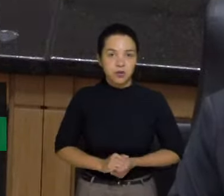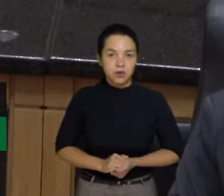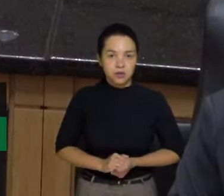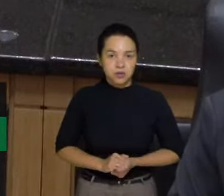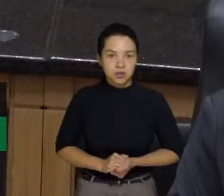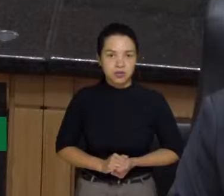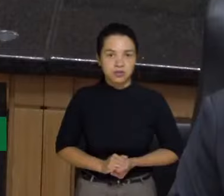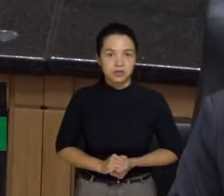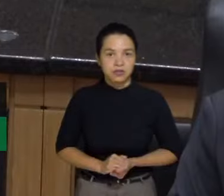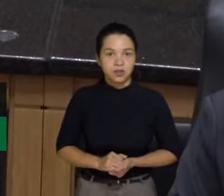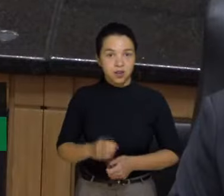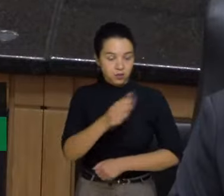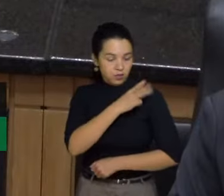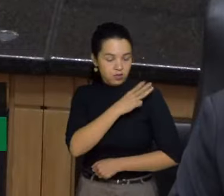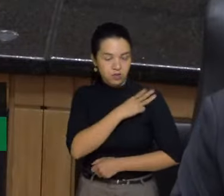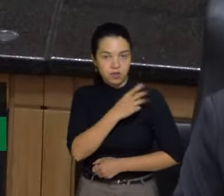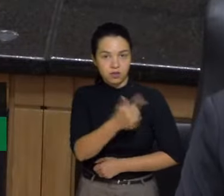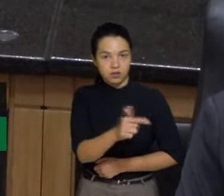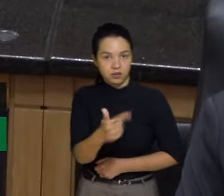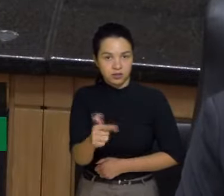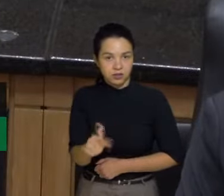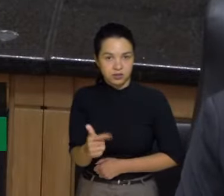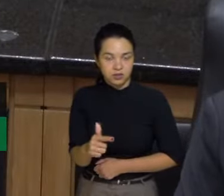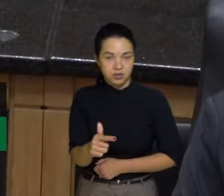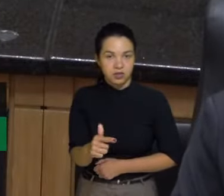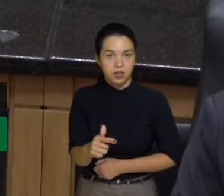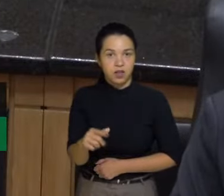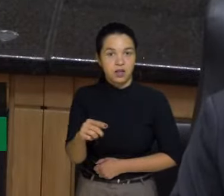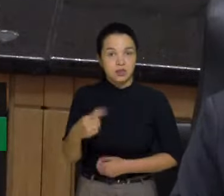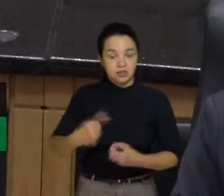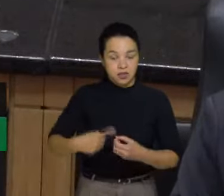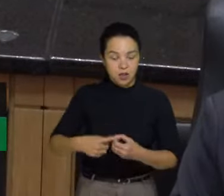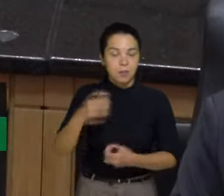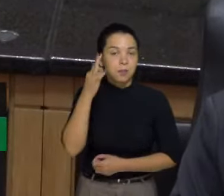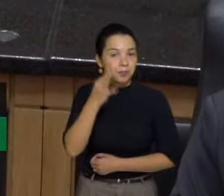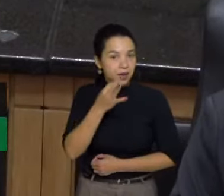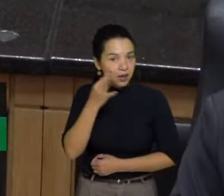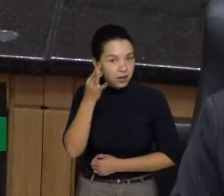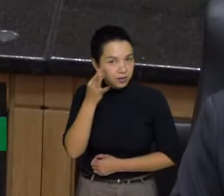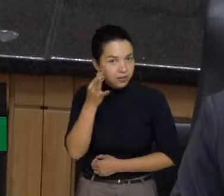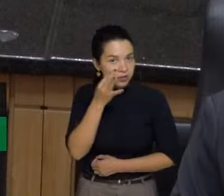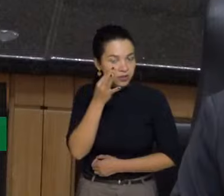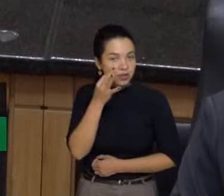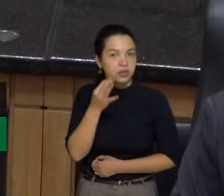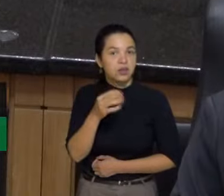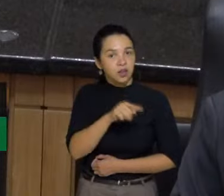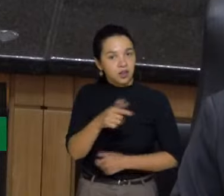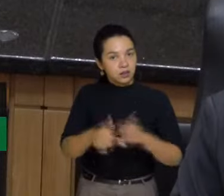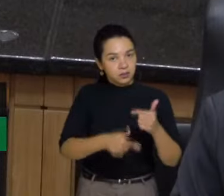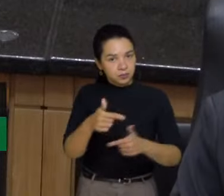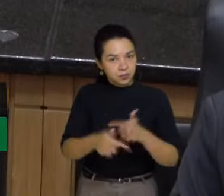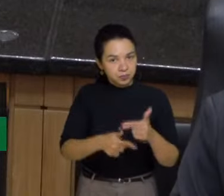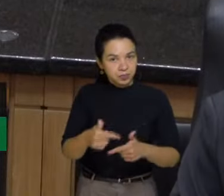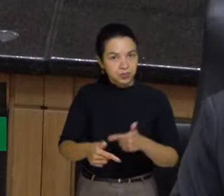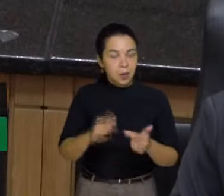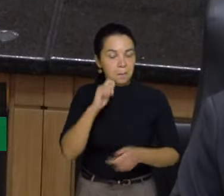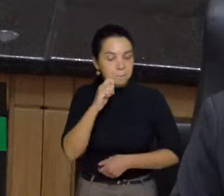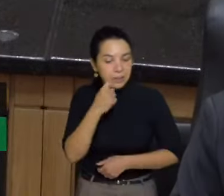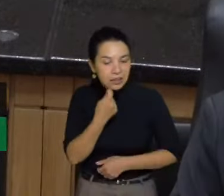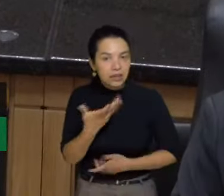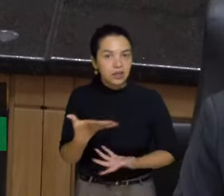Teve que cursar o ensino médio em Mafra. E para poder custear a vida em Mafra, trabalhou como panificador, como padeiro no primeiro